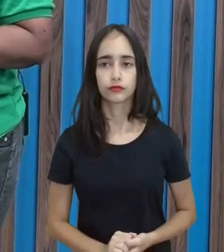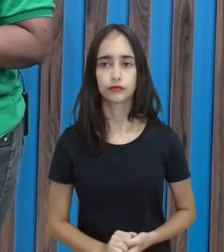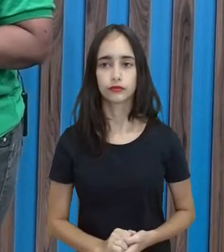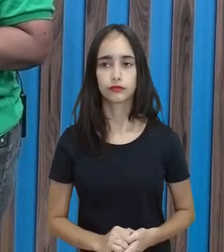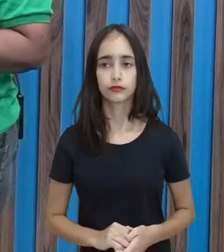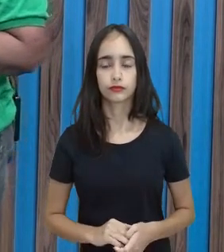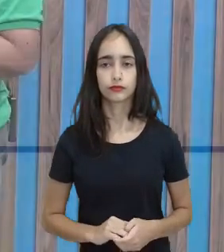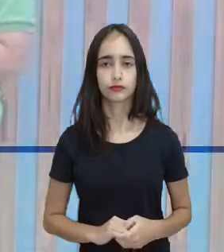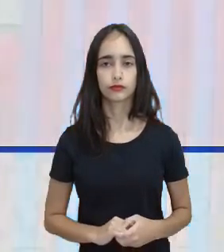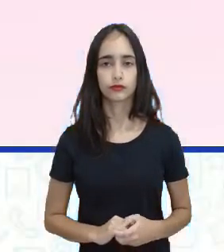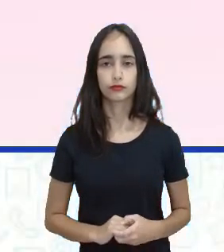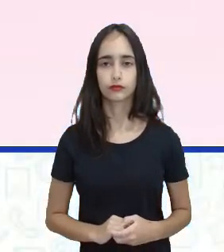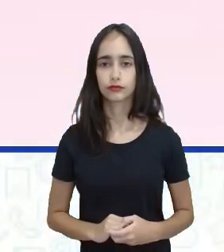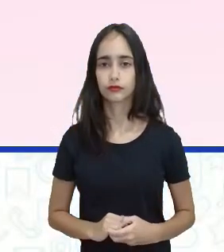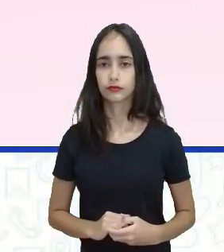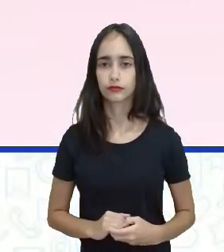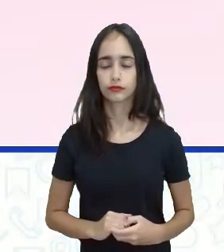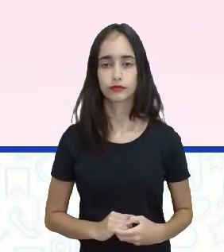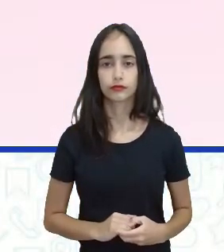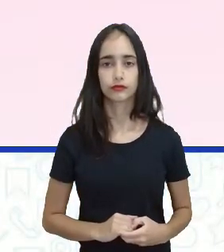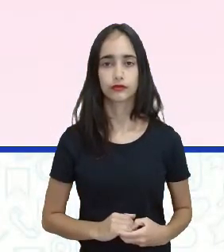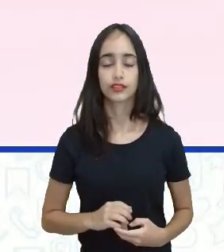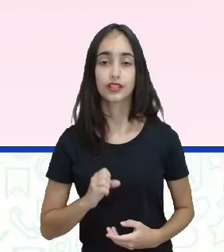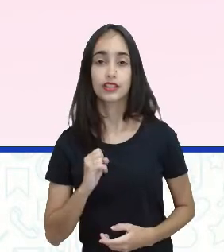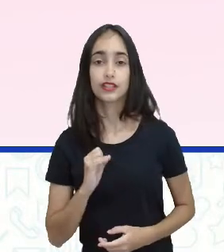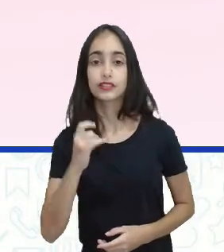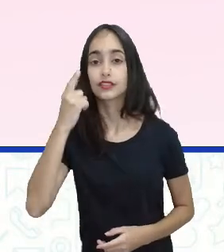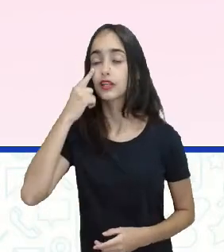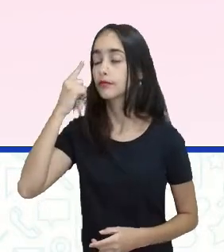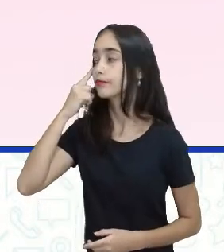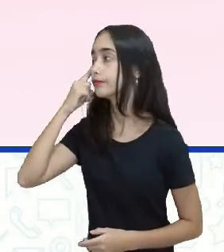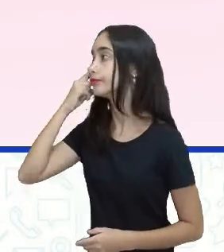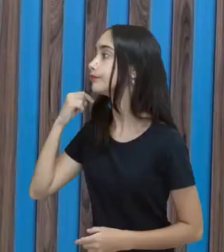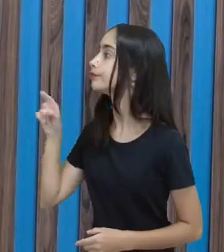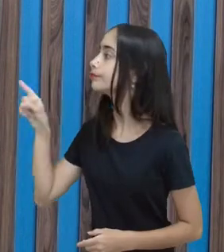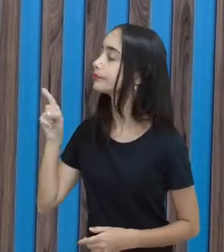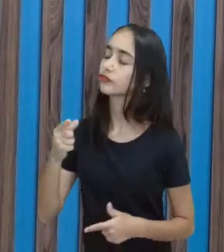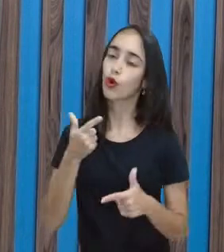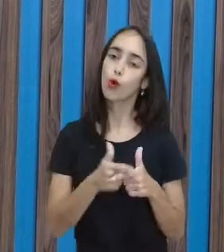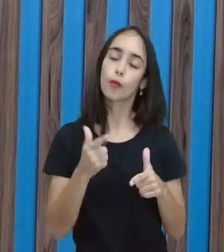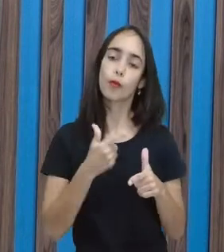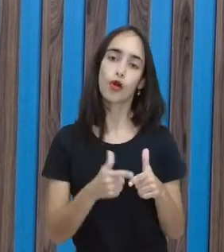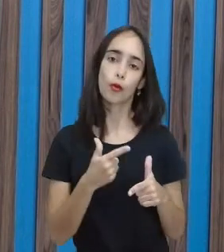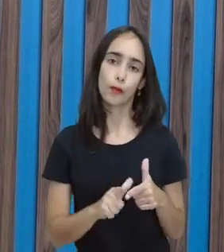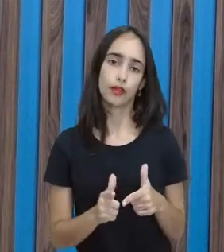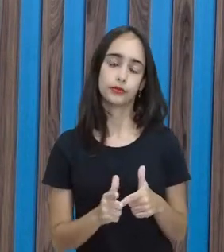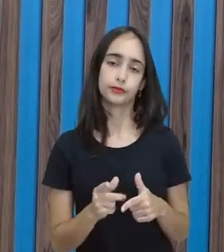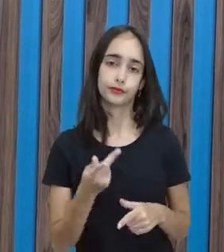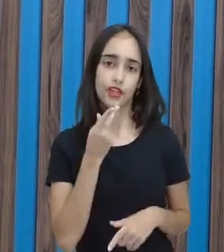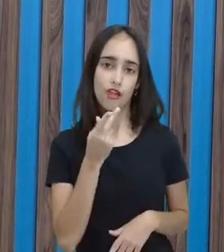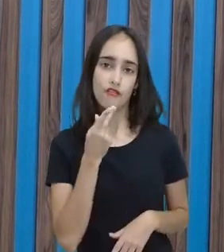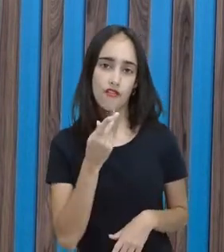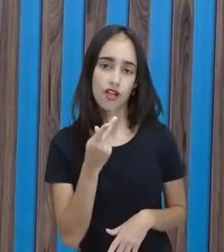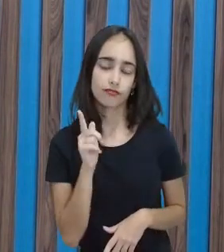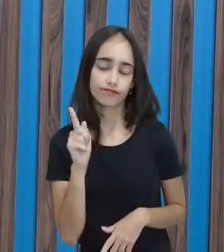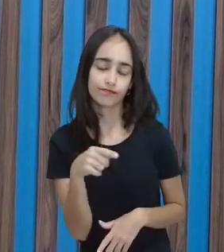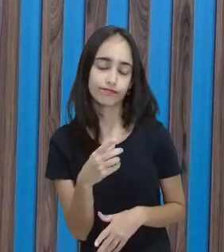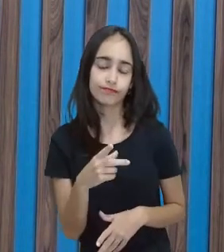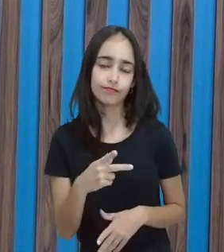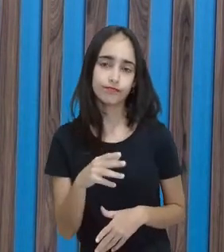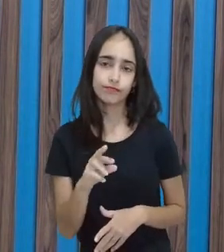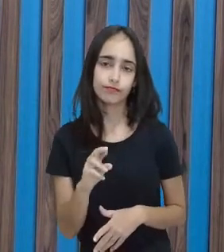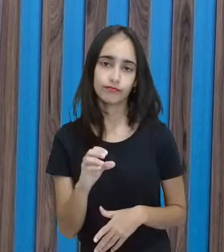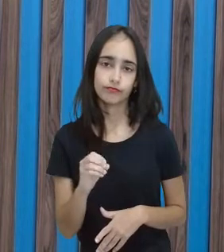Pronto, aqui. Se o enunciado da questão fala que é diretamente proporcional, Então, aqui,